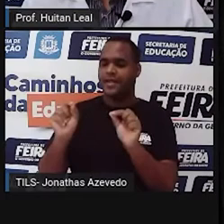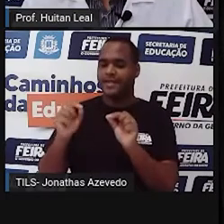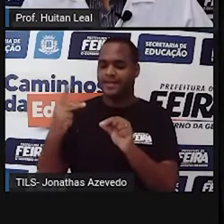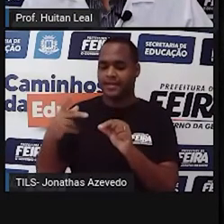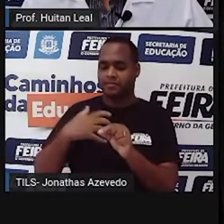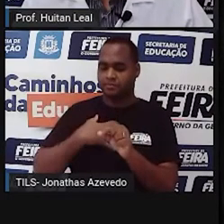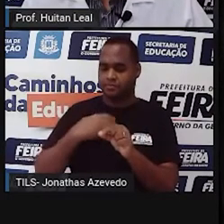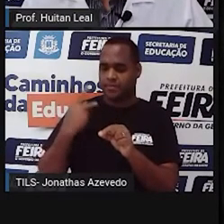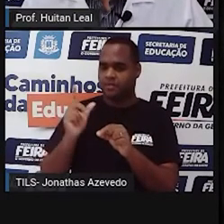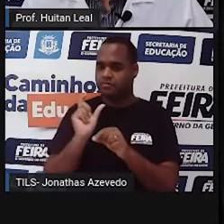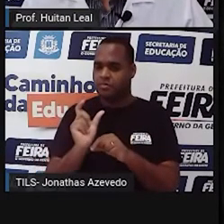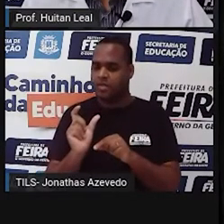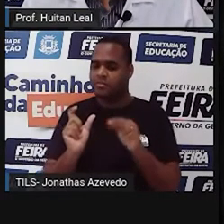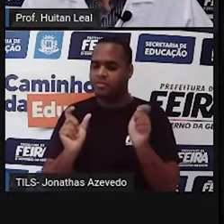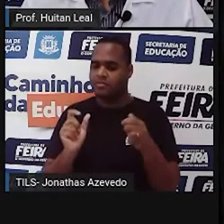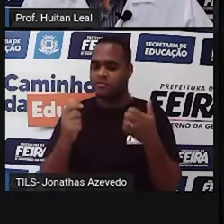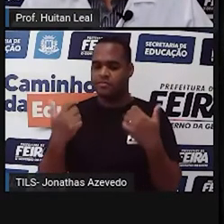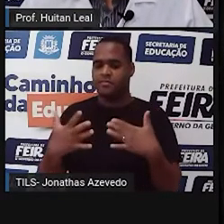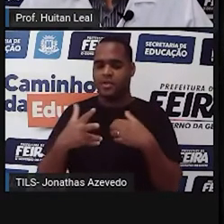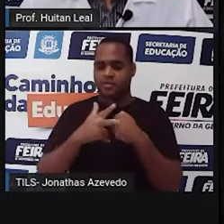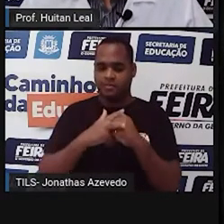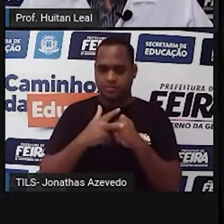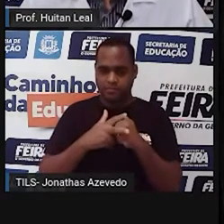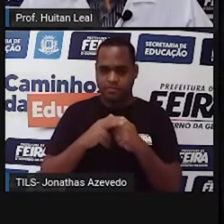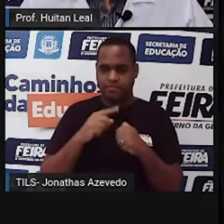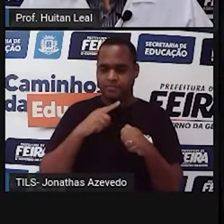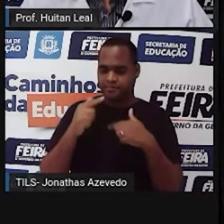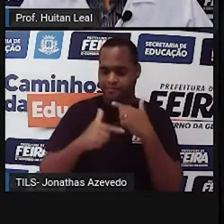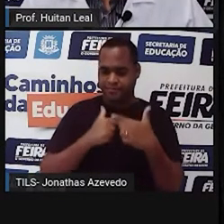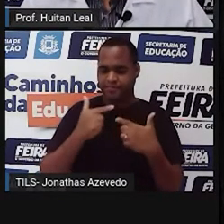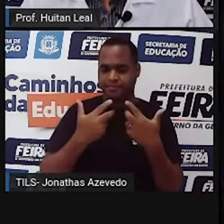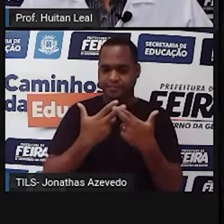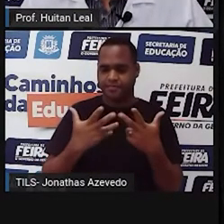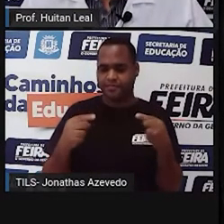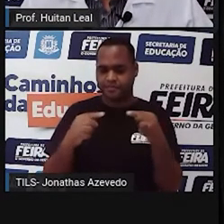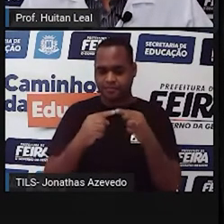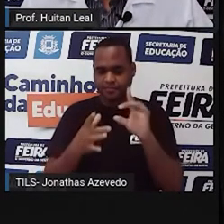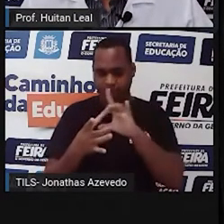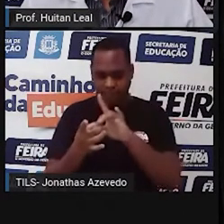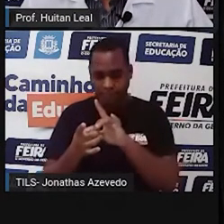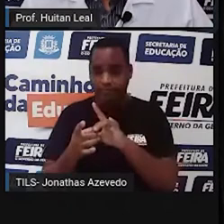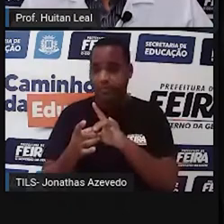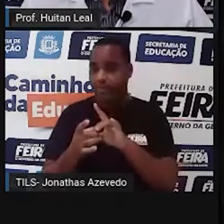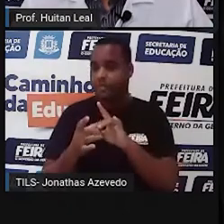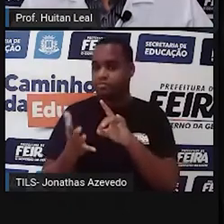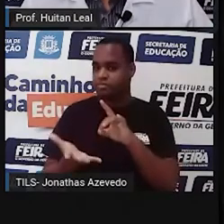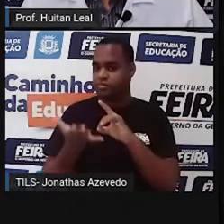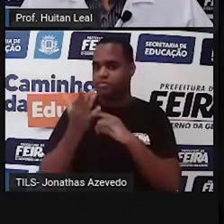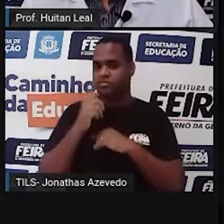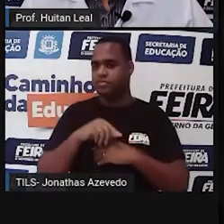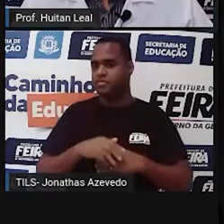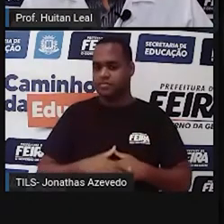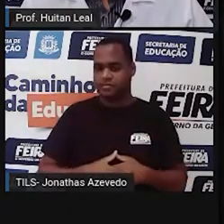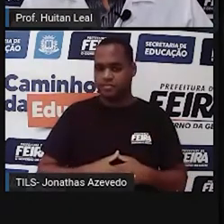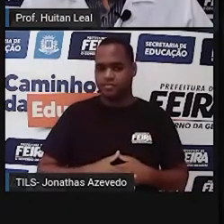sentido da palavra, do verbo trabalhei, está lhe dando um pouco mais de intensidade.